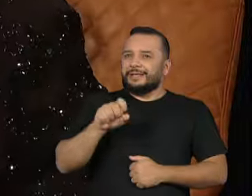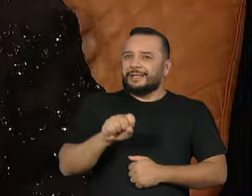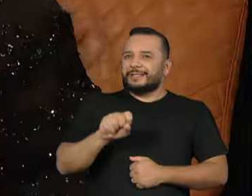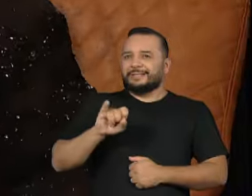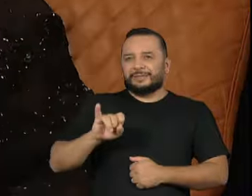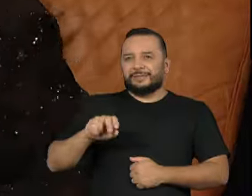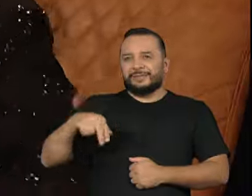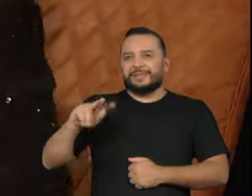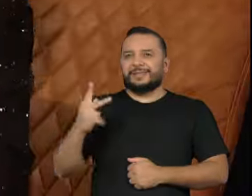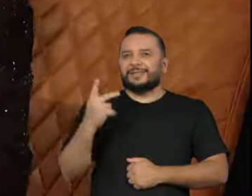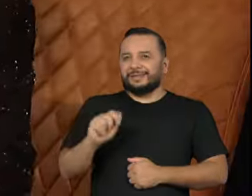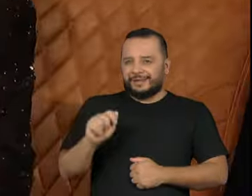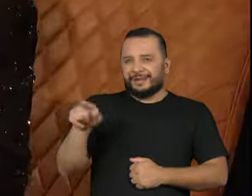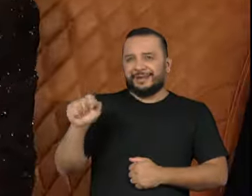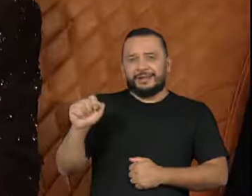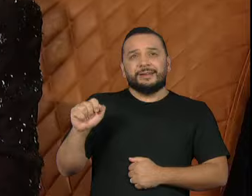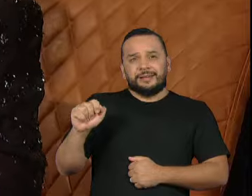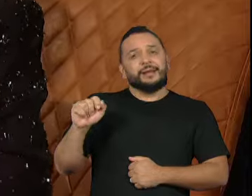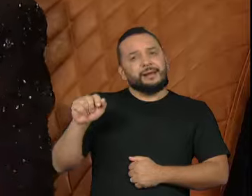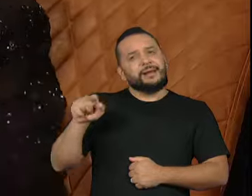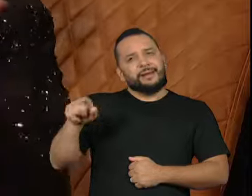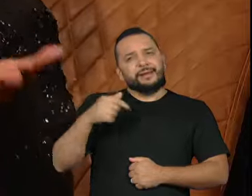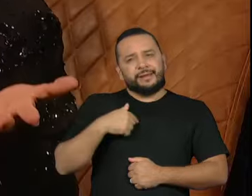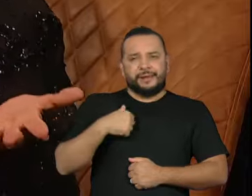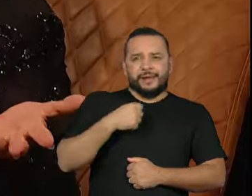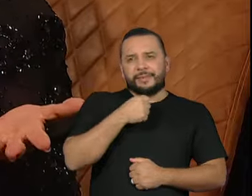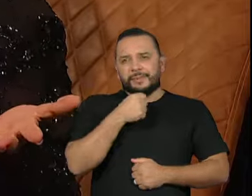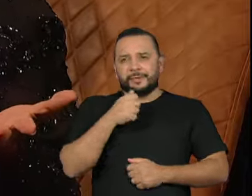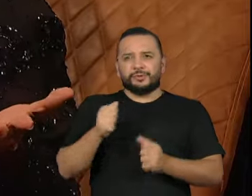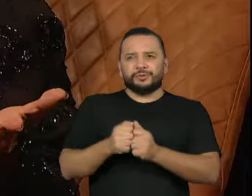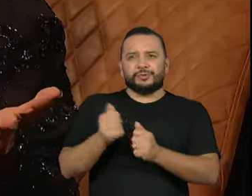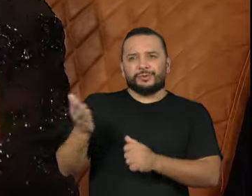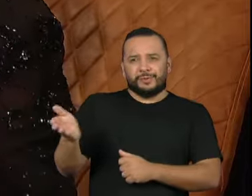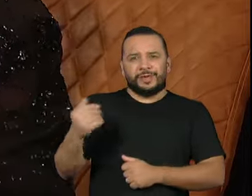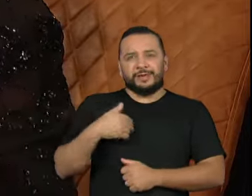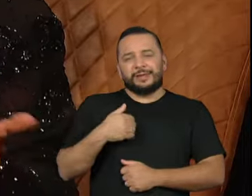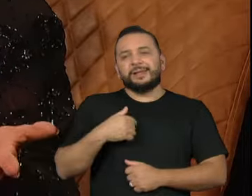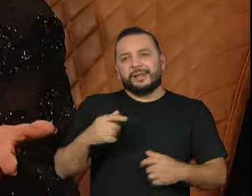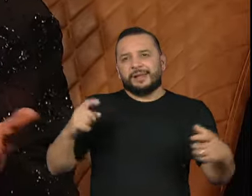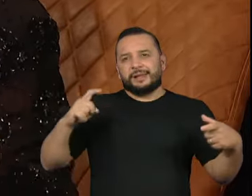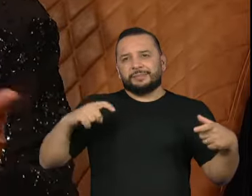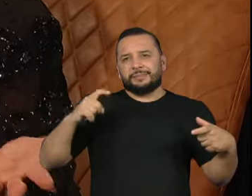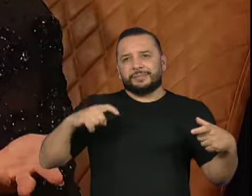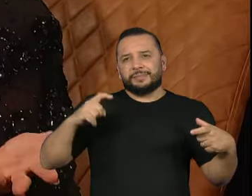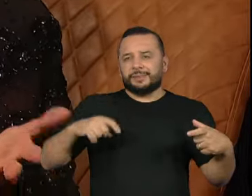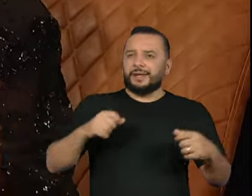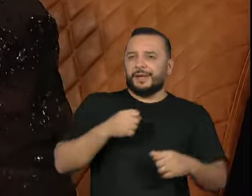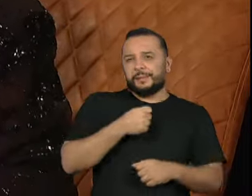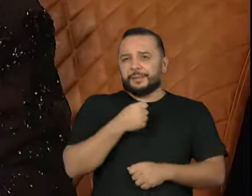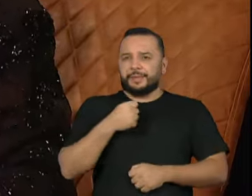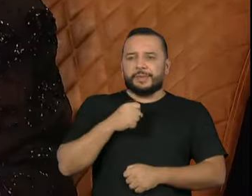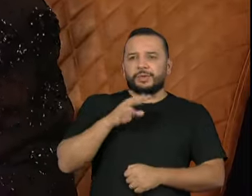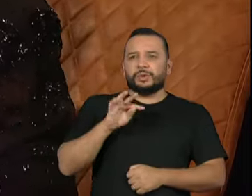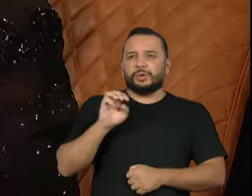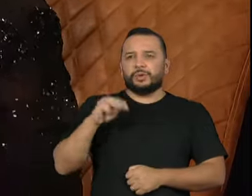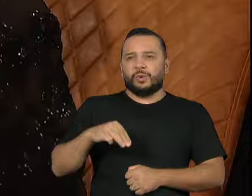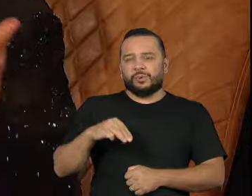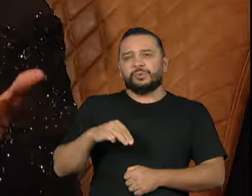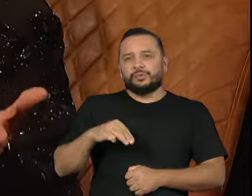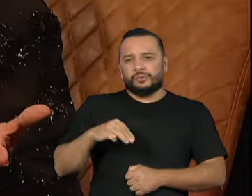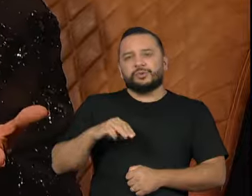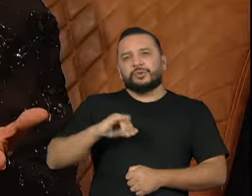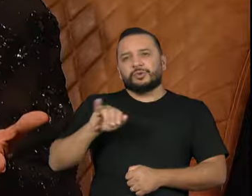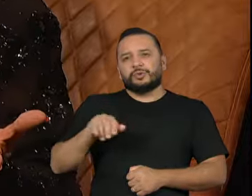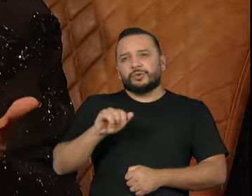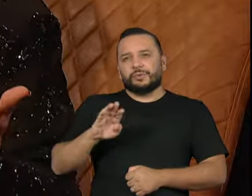dele, porque a Silvinha era a grande intérprete dele. Ela fez um LP lindo, né? Cantando Tom Jobim, Amor de Gente Moça. Tanto que ela